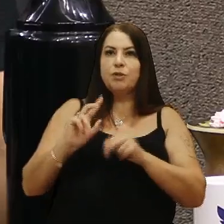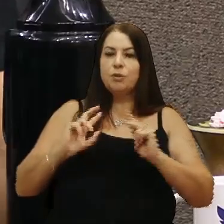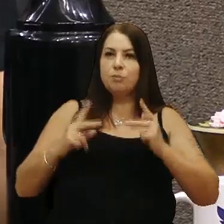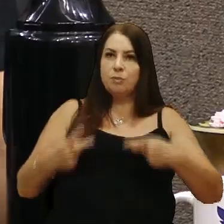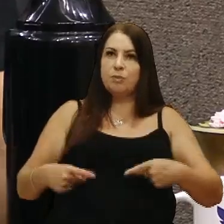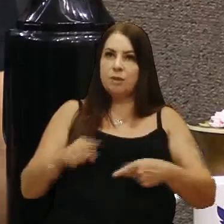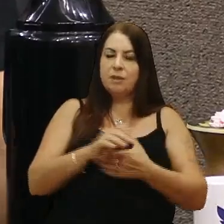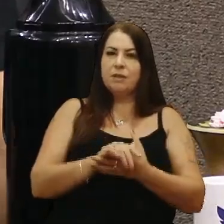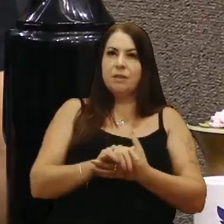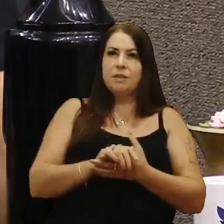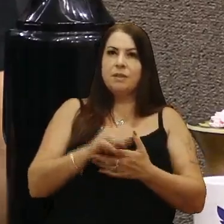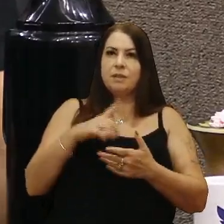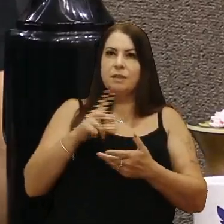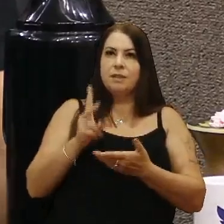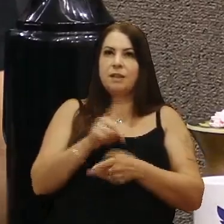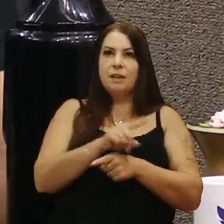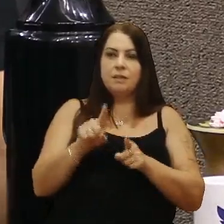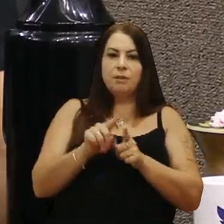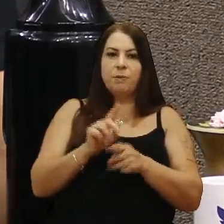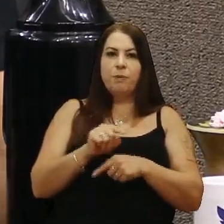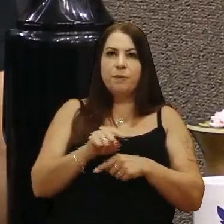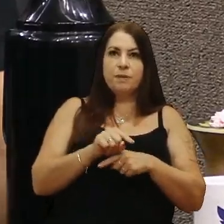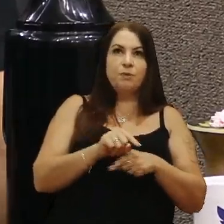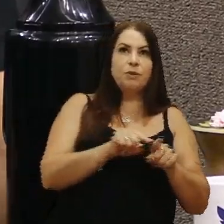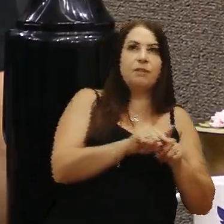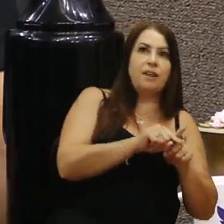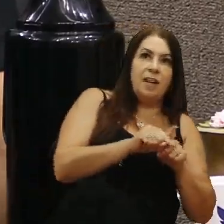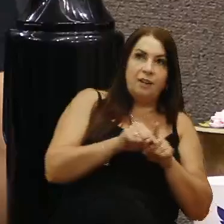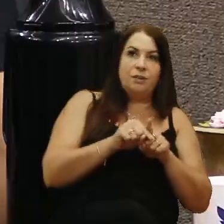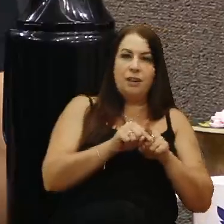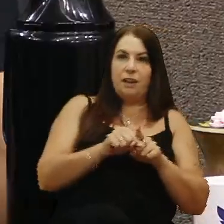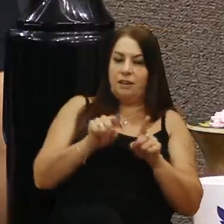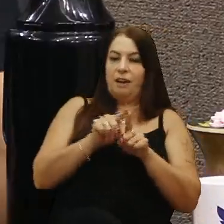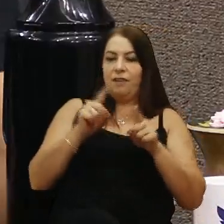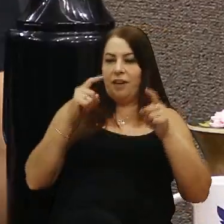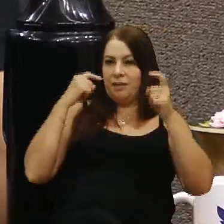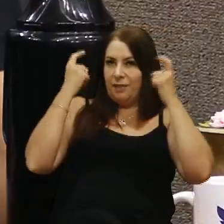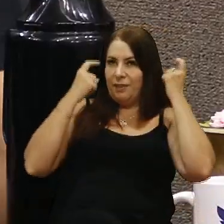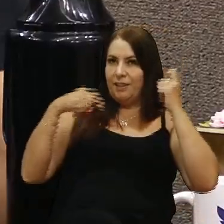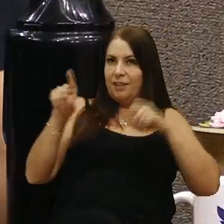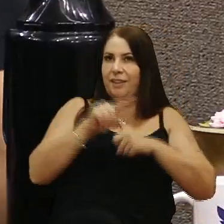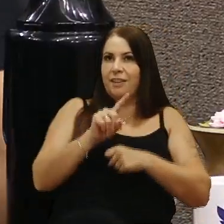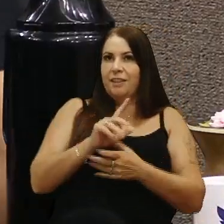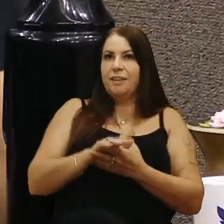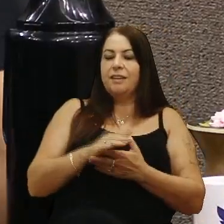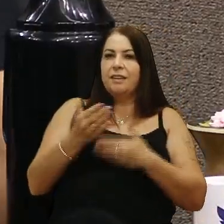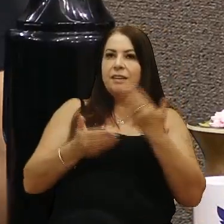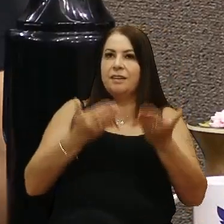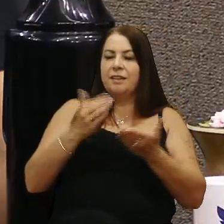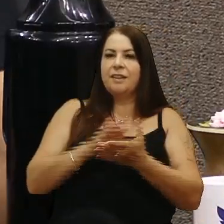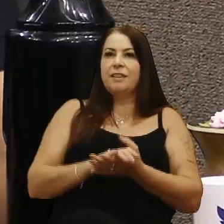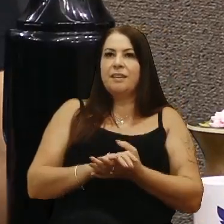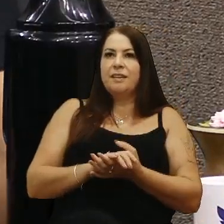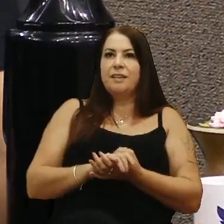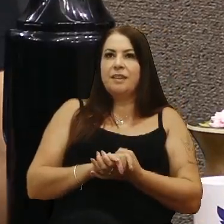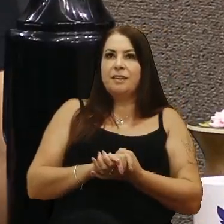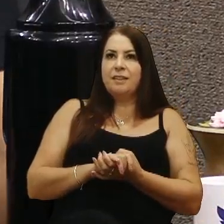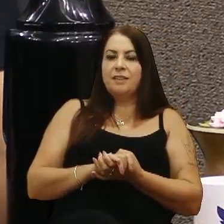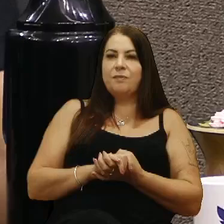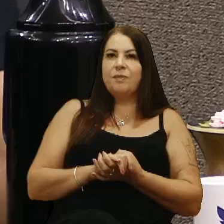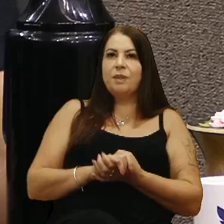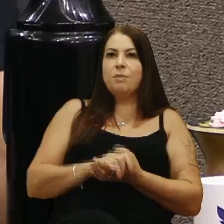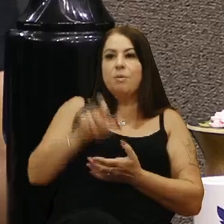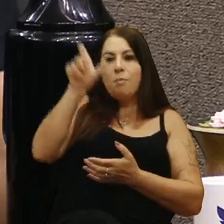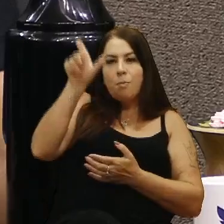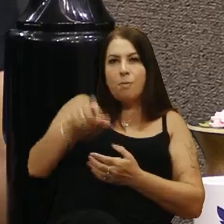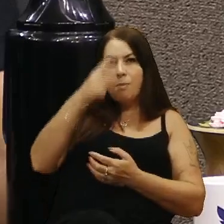né? Eles têm sempre essa preocupação em formar, em qualificar os seus para que tenham um atendimento mais